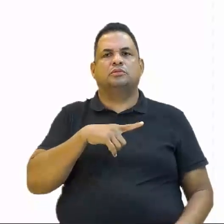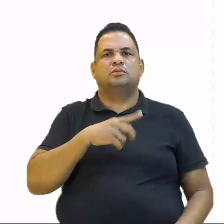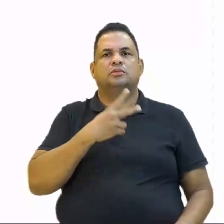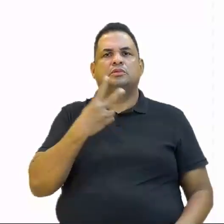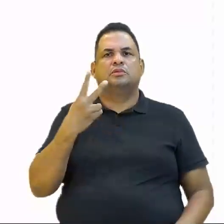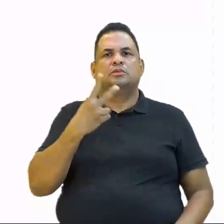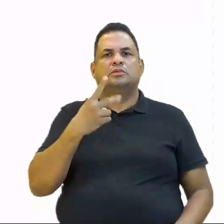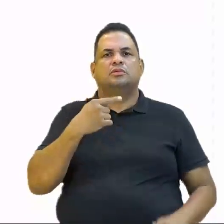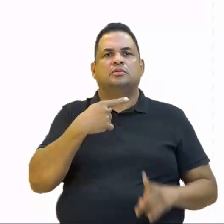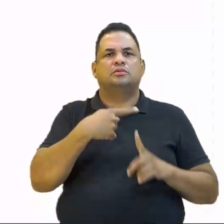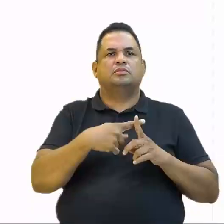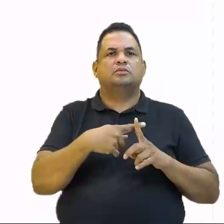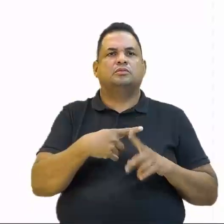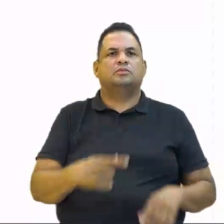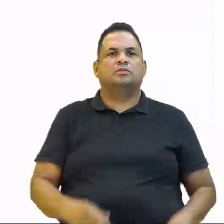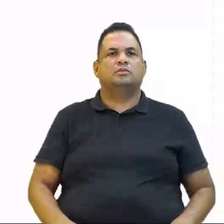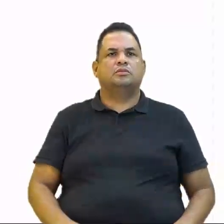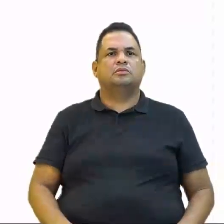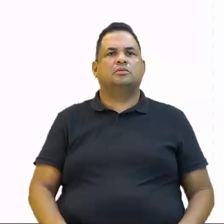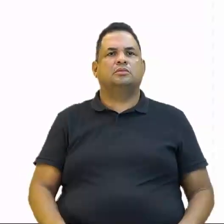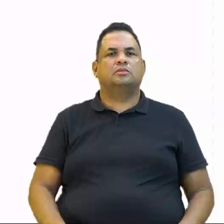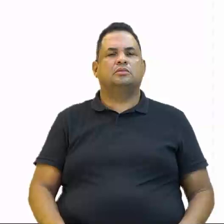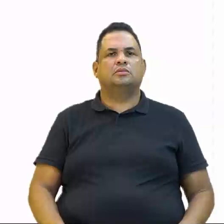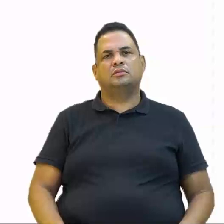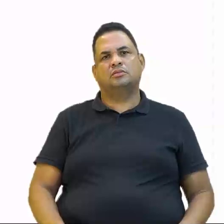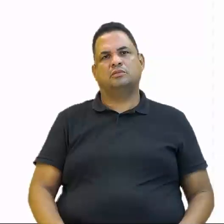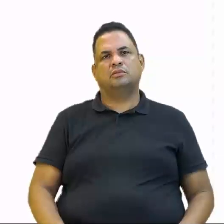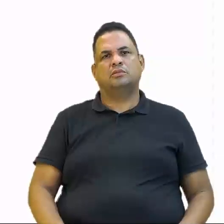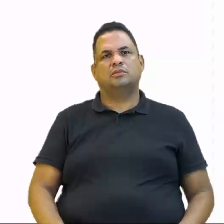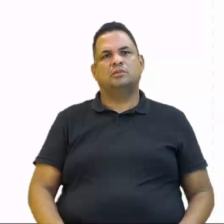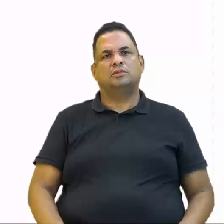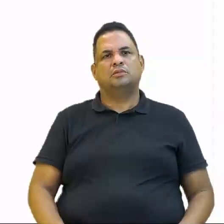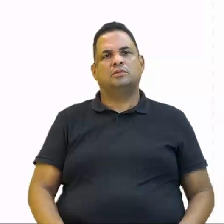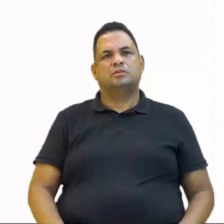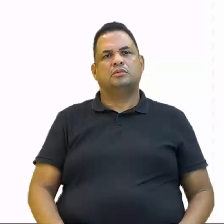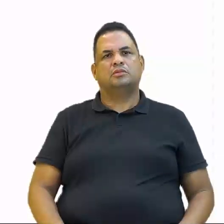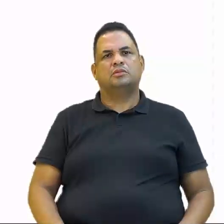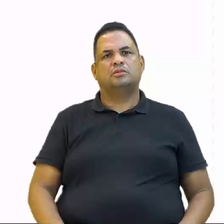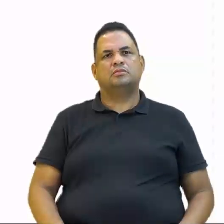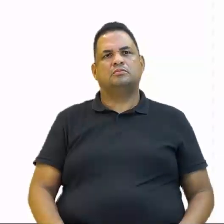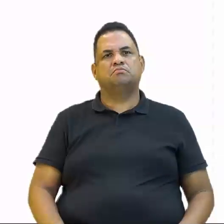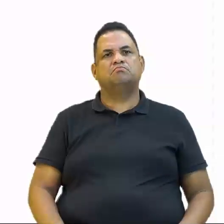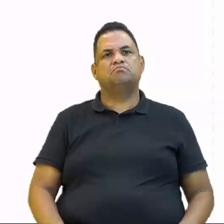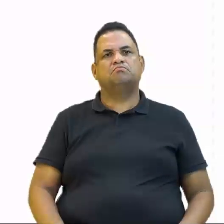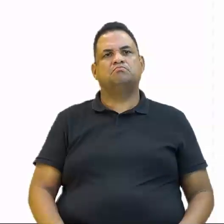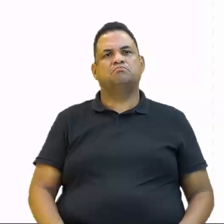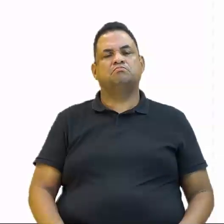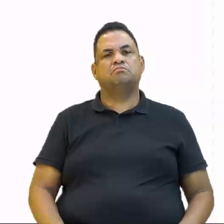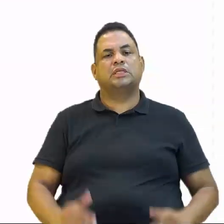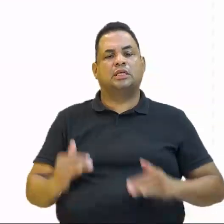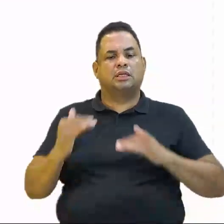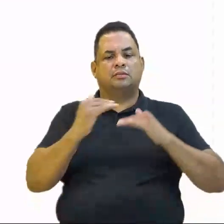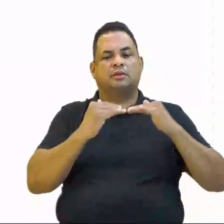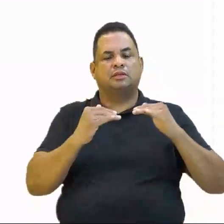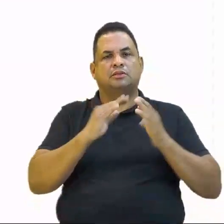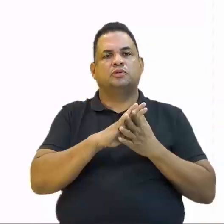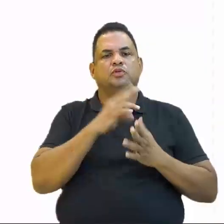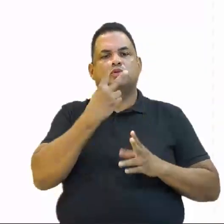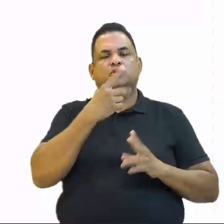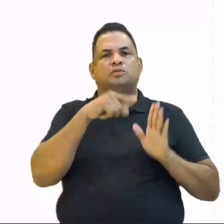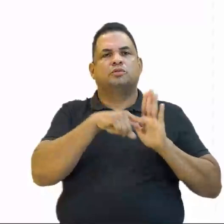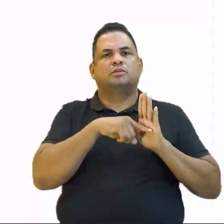2+. Então, o 2+, não, de mais. Então, para anular essa carga de 2-,